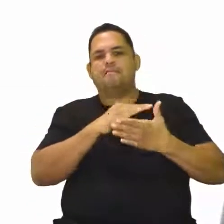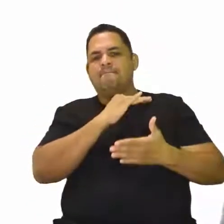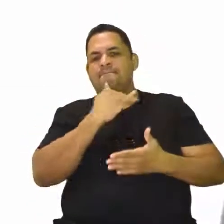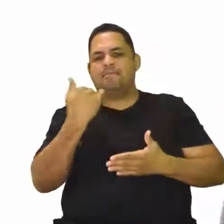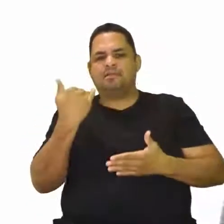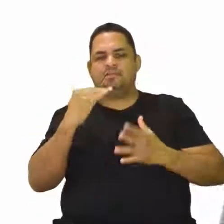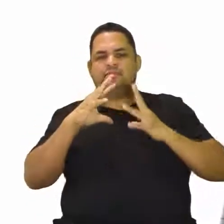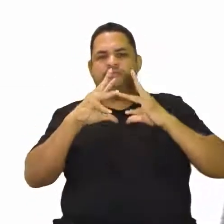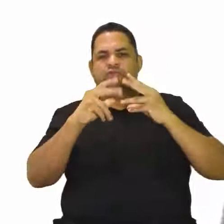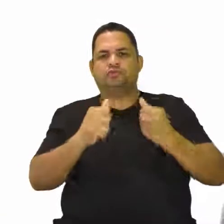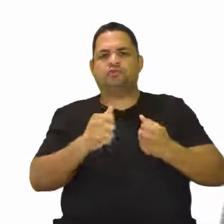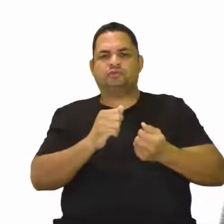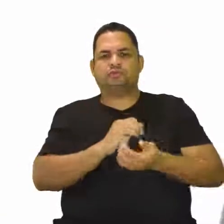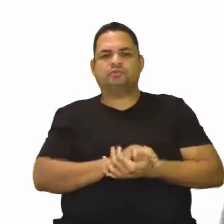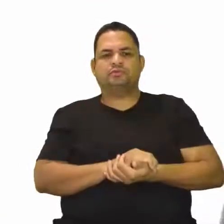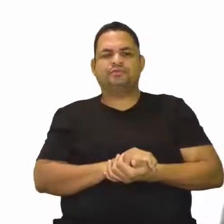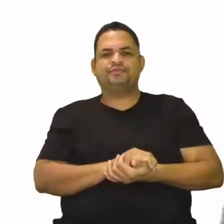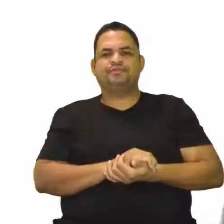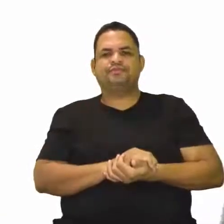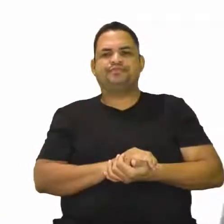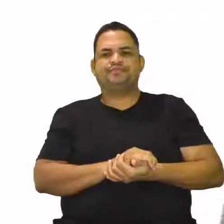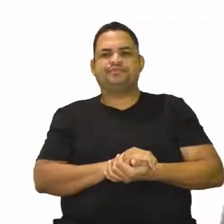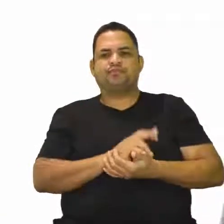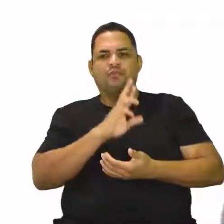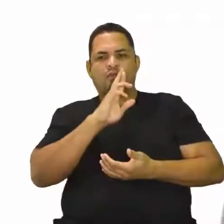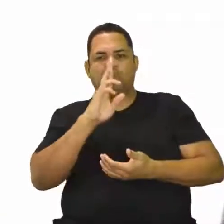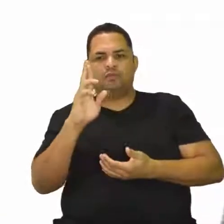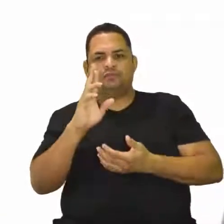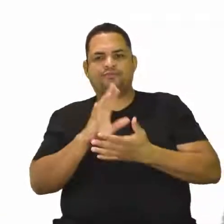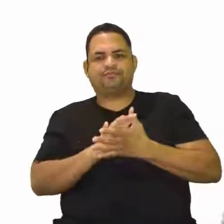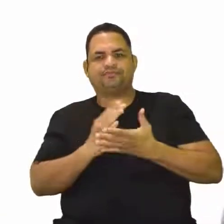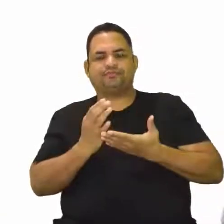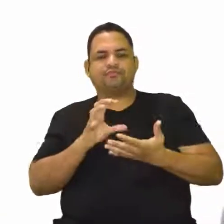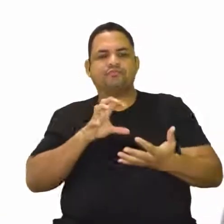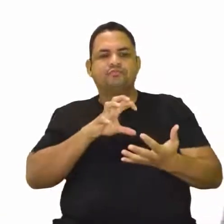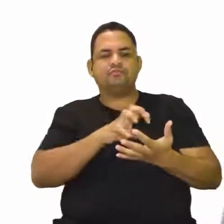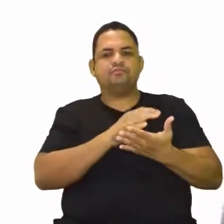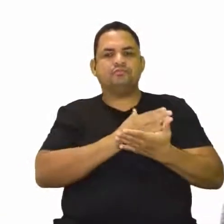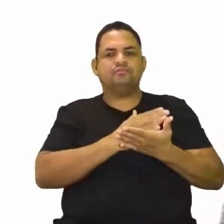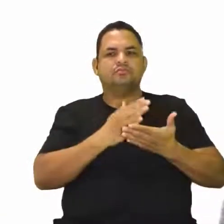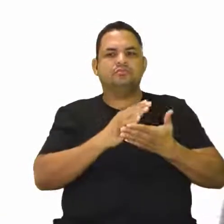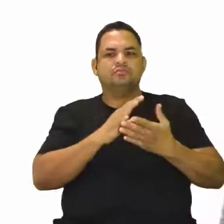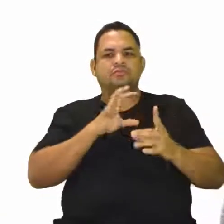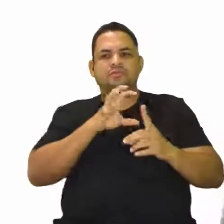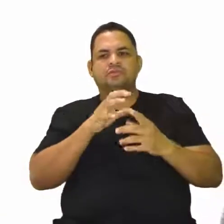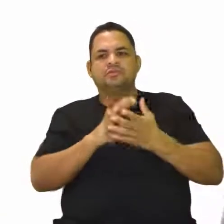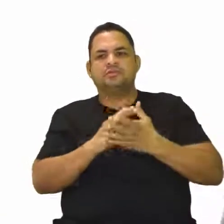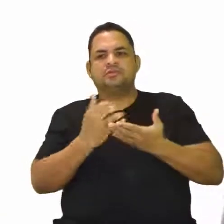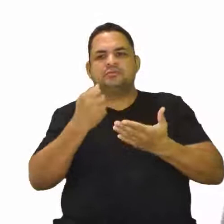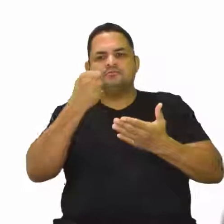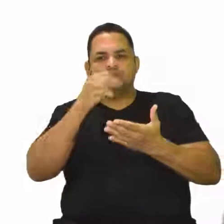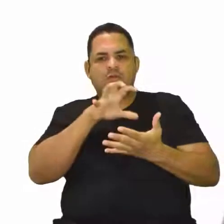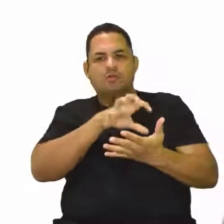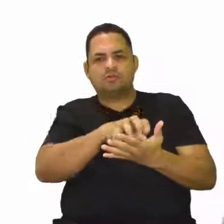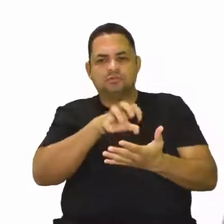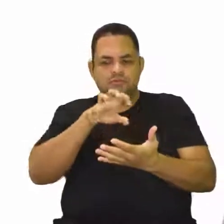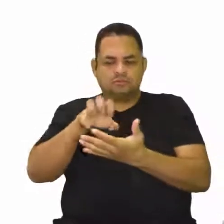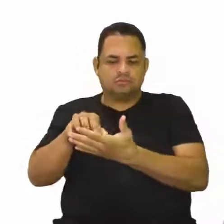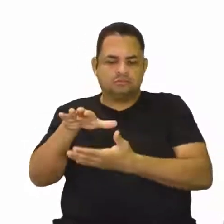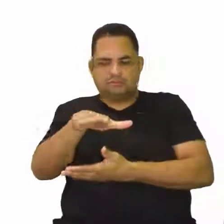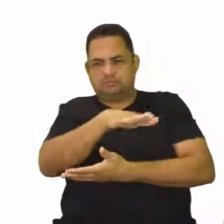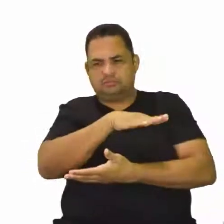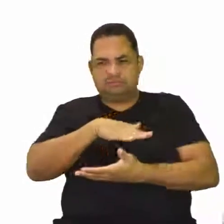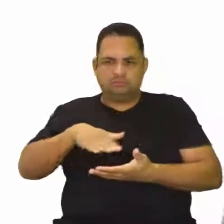matavam todos os soviéticos tomar a iniciativa dos ataques e foram conquistando